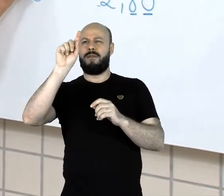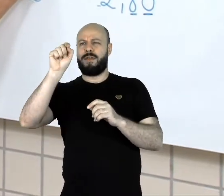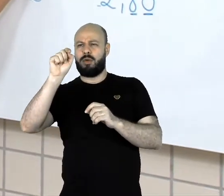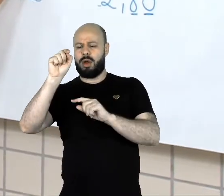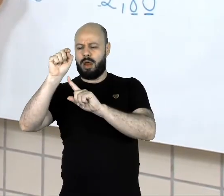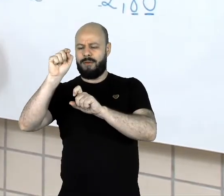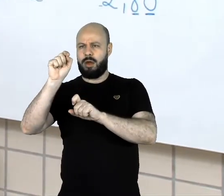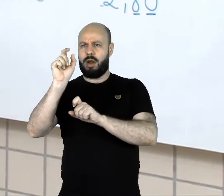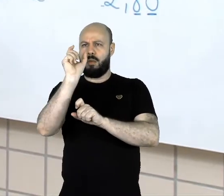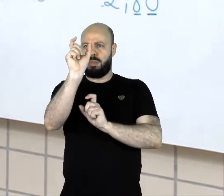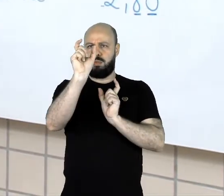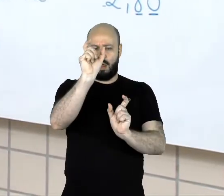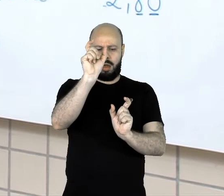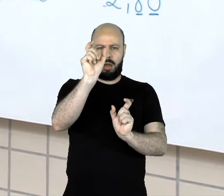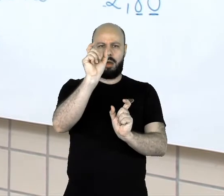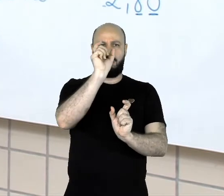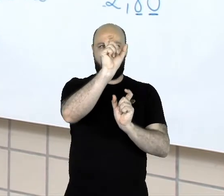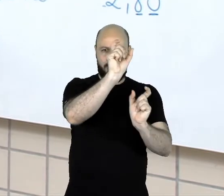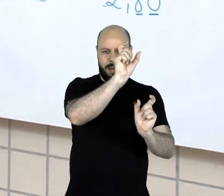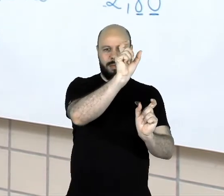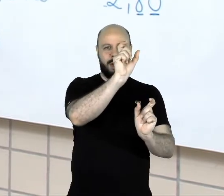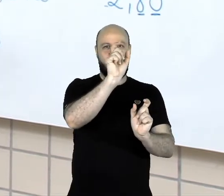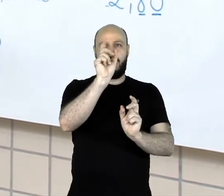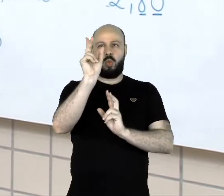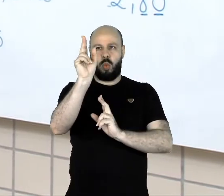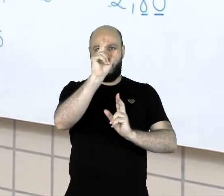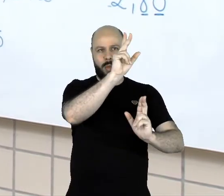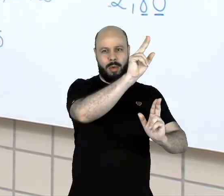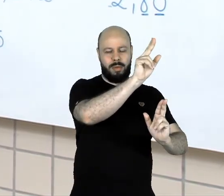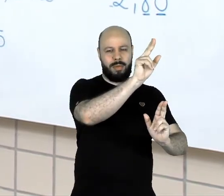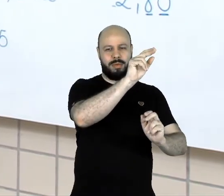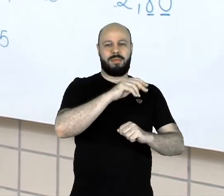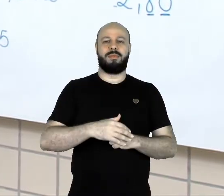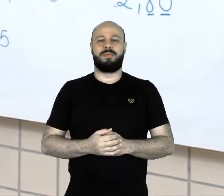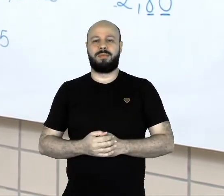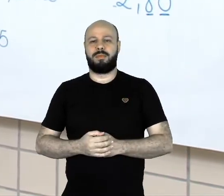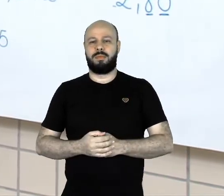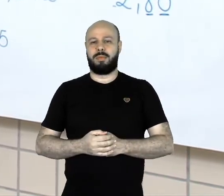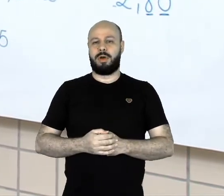ter 2 casas depois da vírgula. Terceiro exemplo.